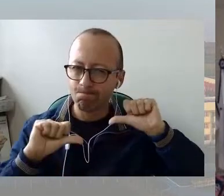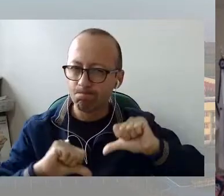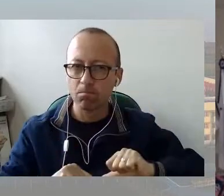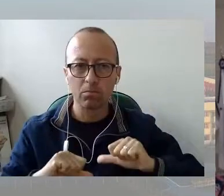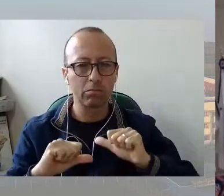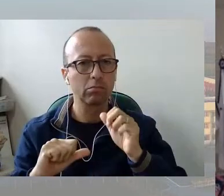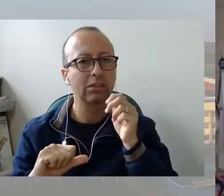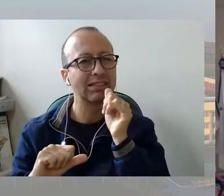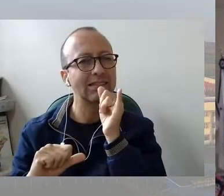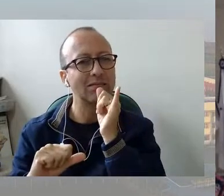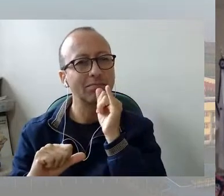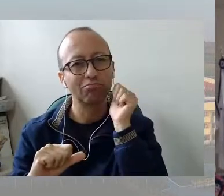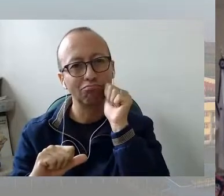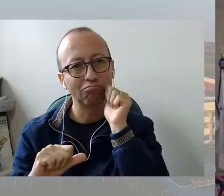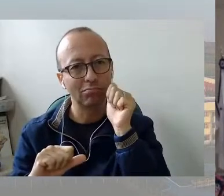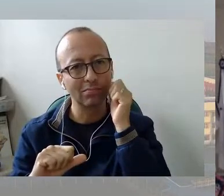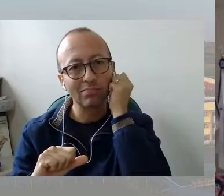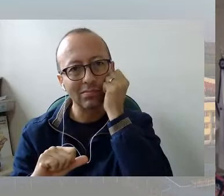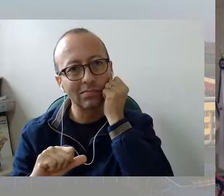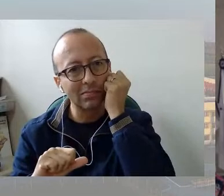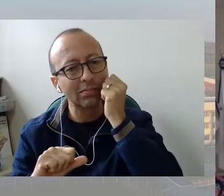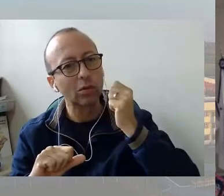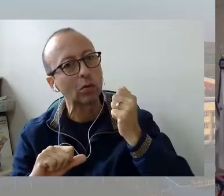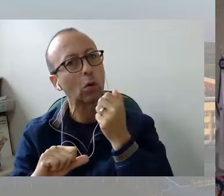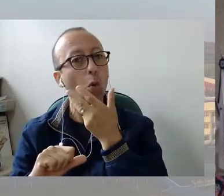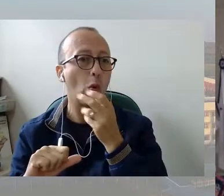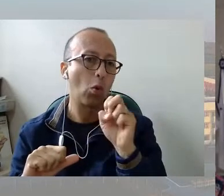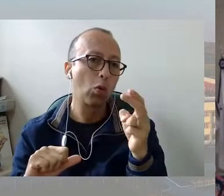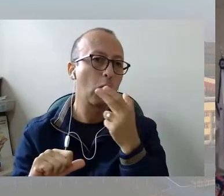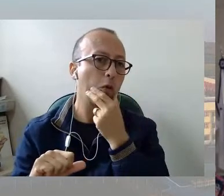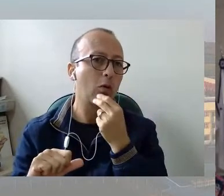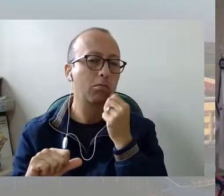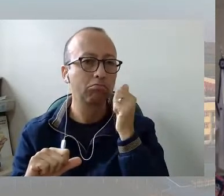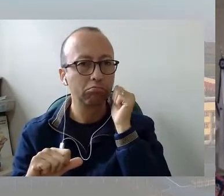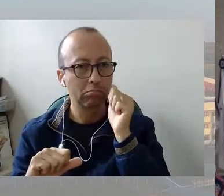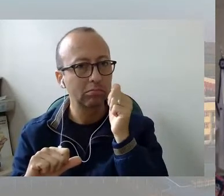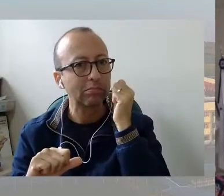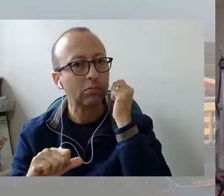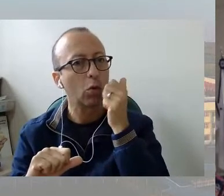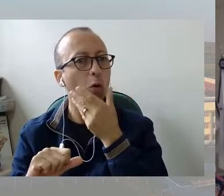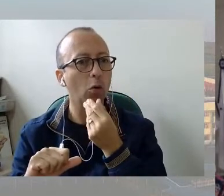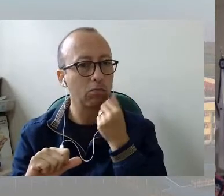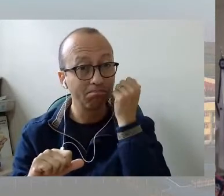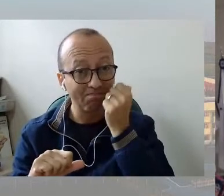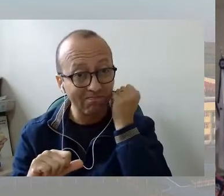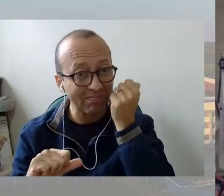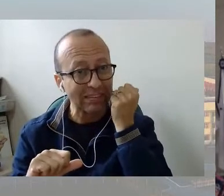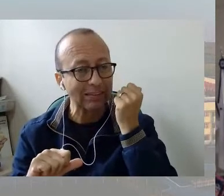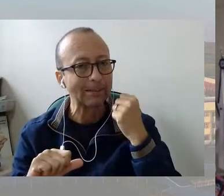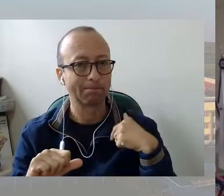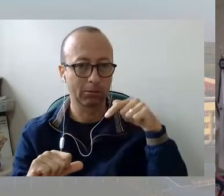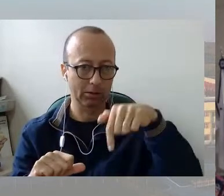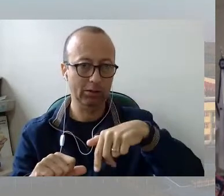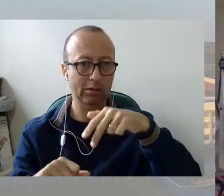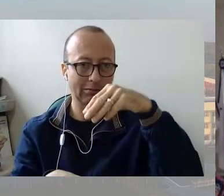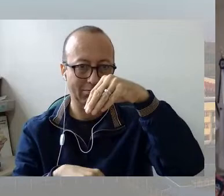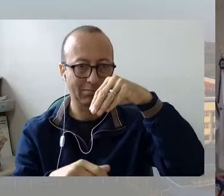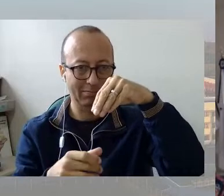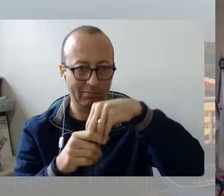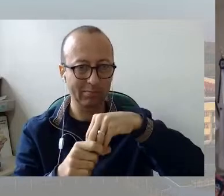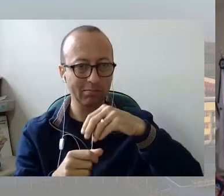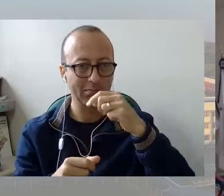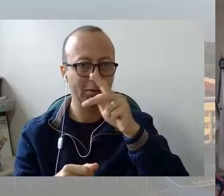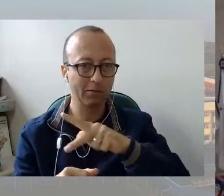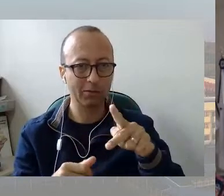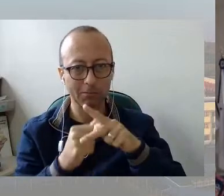mulher negra, docente e um docente negro, hoje na função de reitor dessa instituição, podem dizer do que sofreram e do quanto